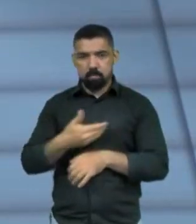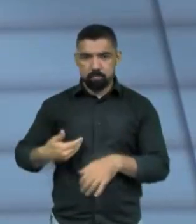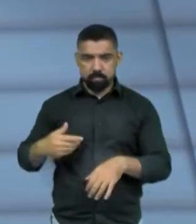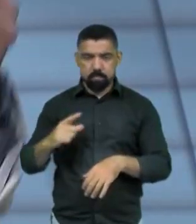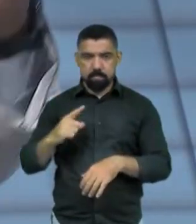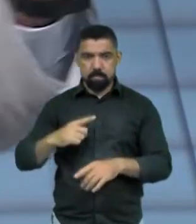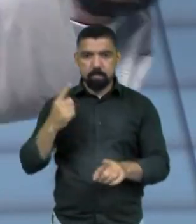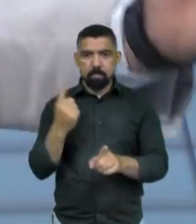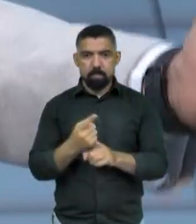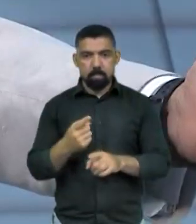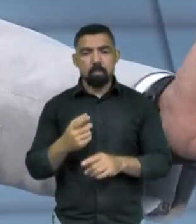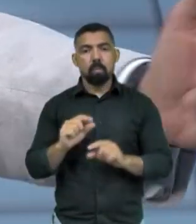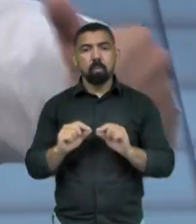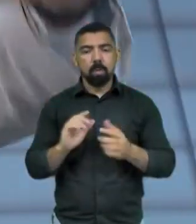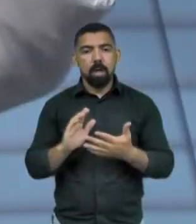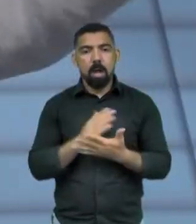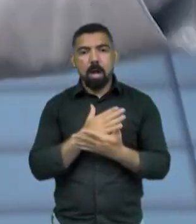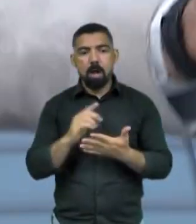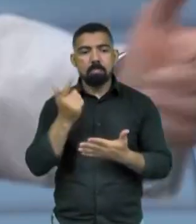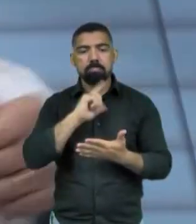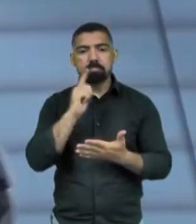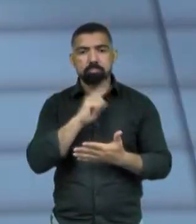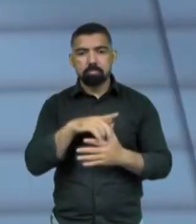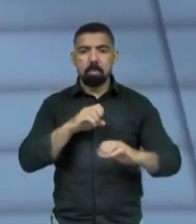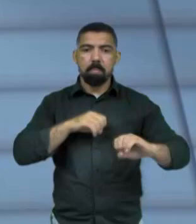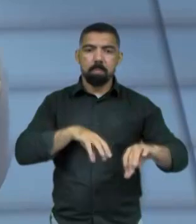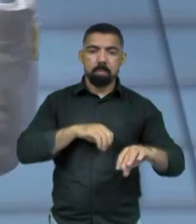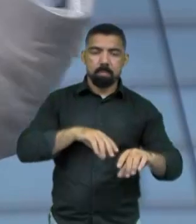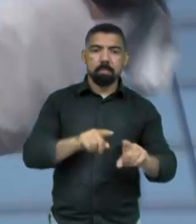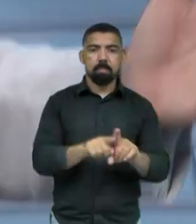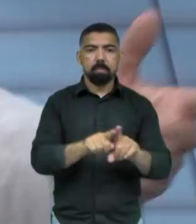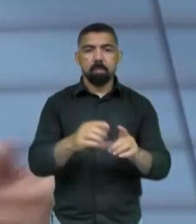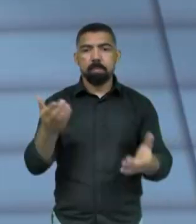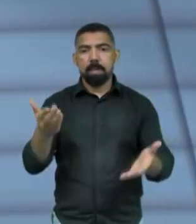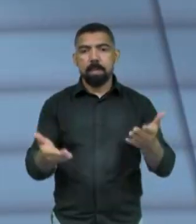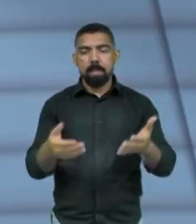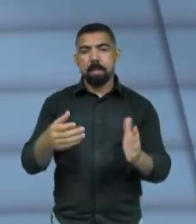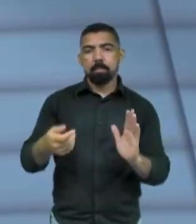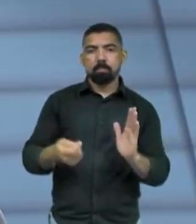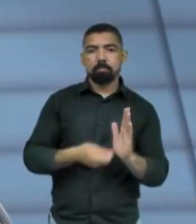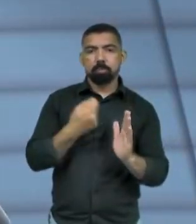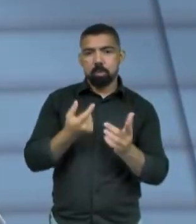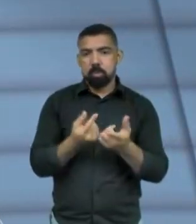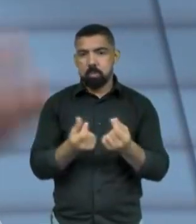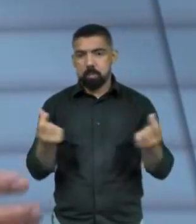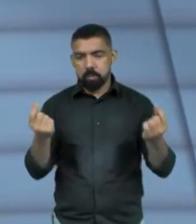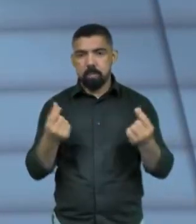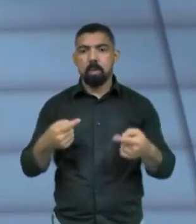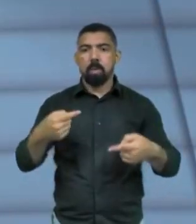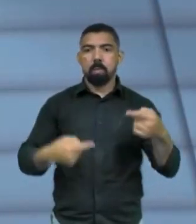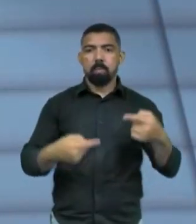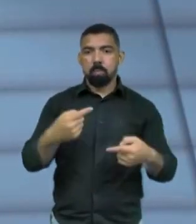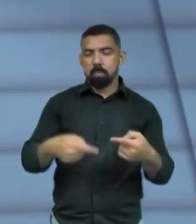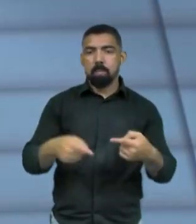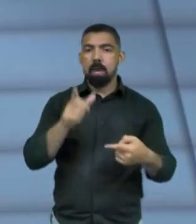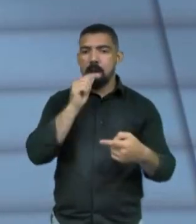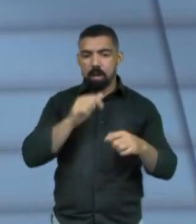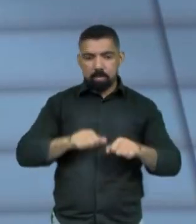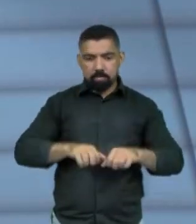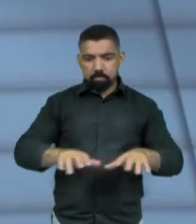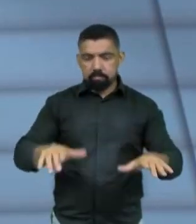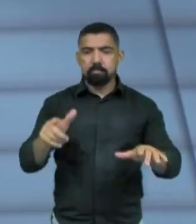se identifica alguns avanços, educação, o equilíbrio fiscal, a nossa política de recursos hídricos, entre